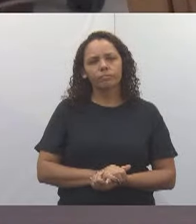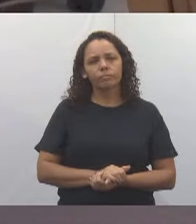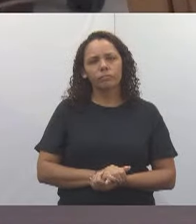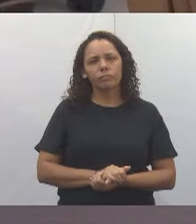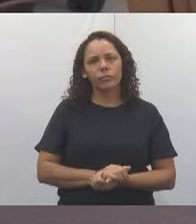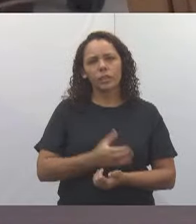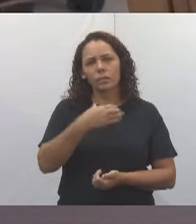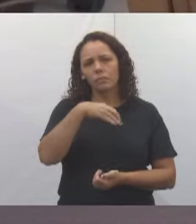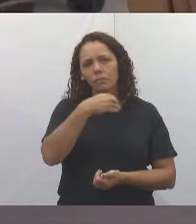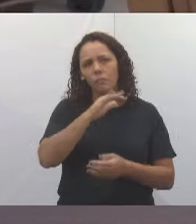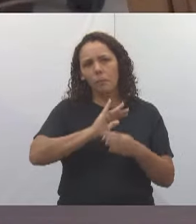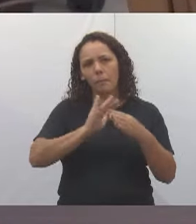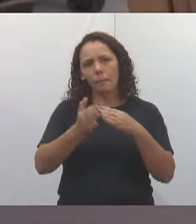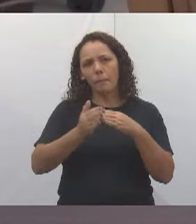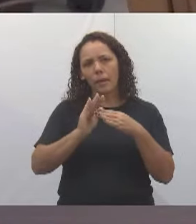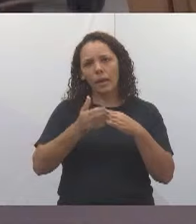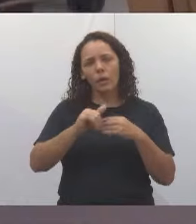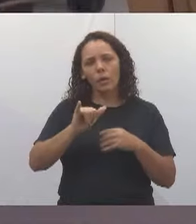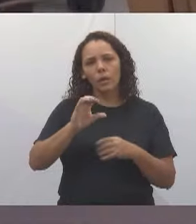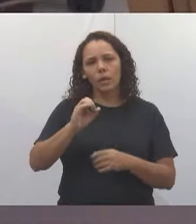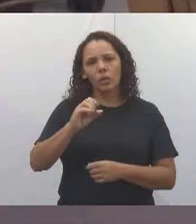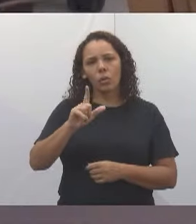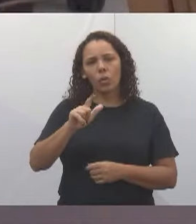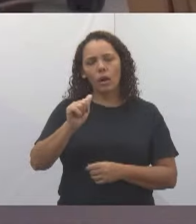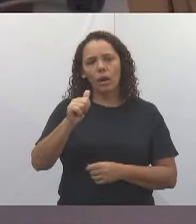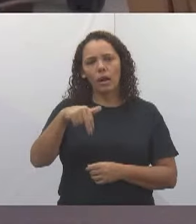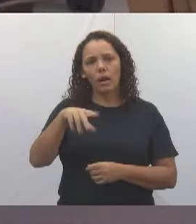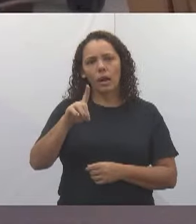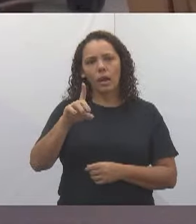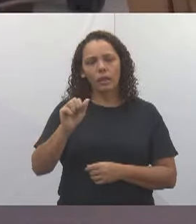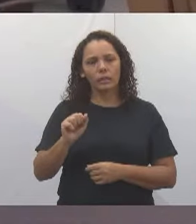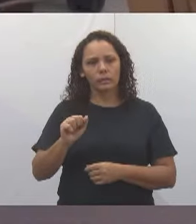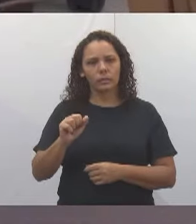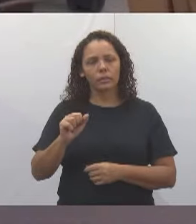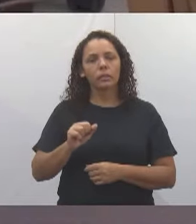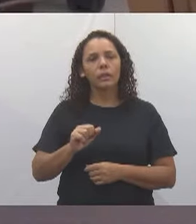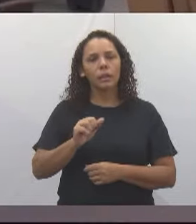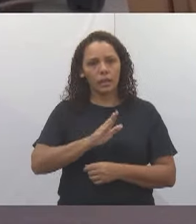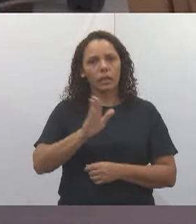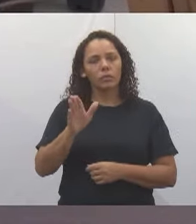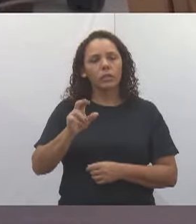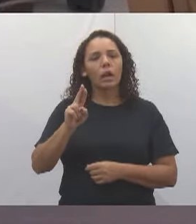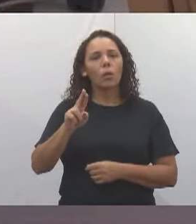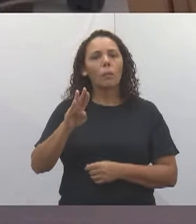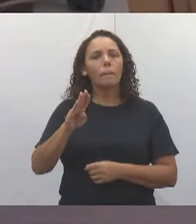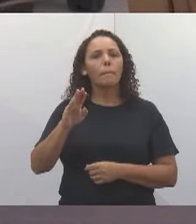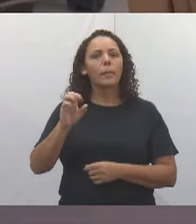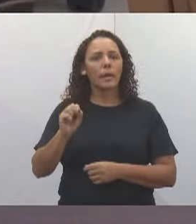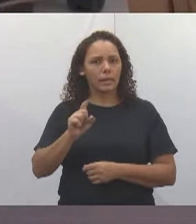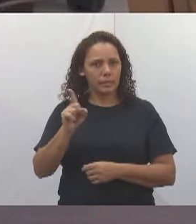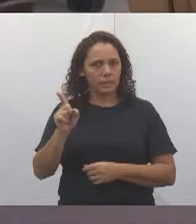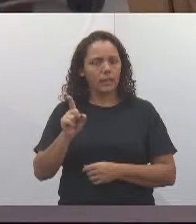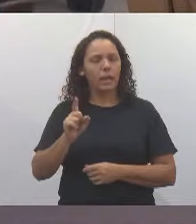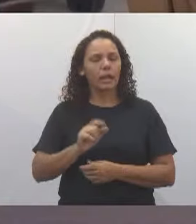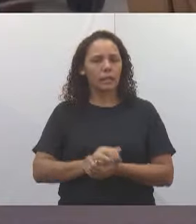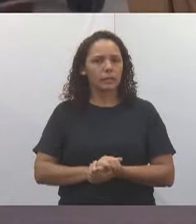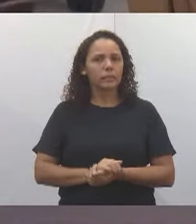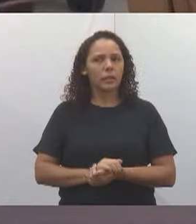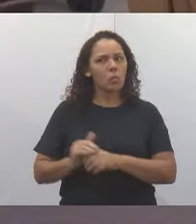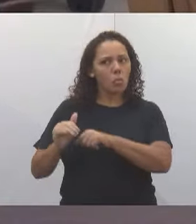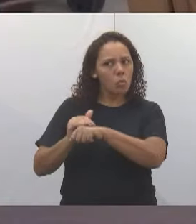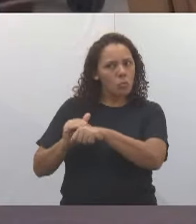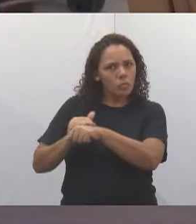Paraíso, que é Yolanda. Tá bom, Alberto e Yolanda? Ela esteve hoje lá buscando a equipe de acolhimento.